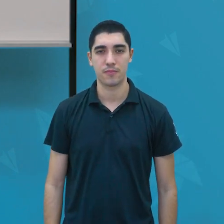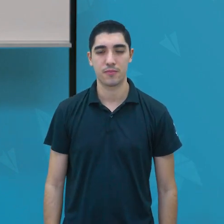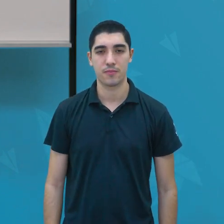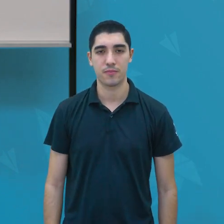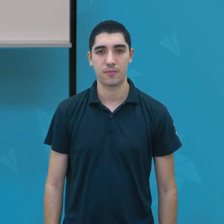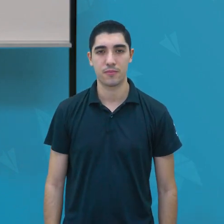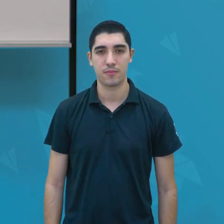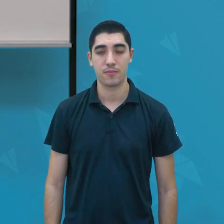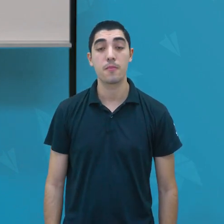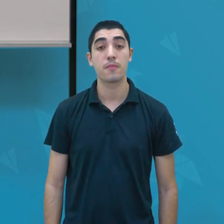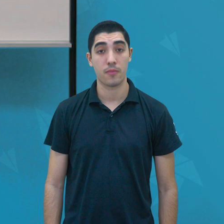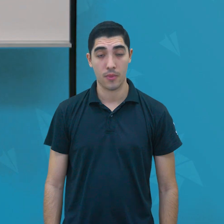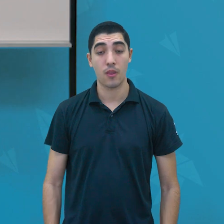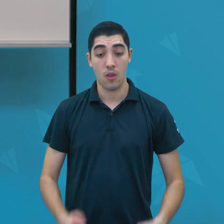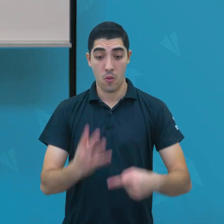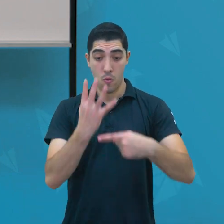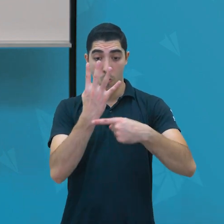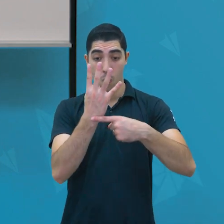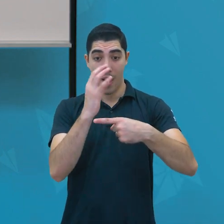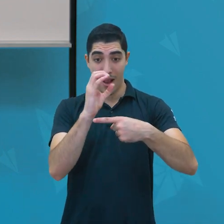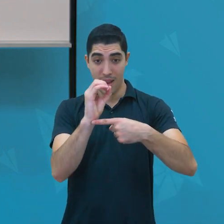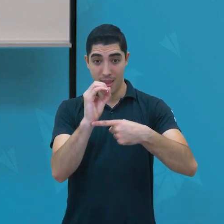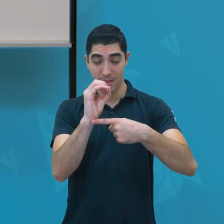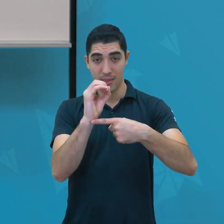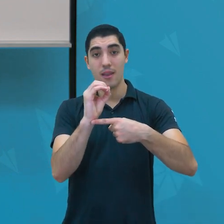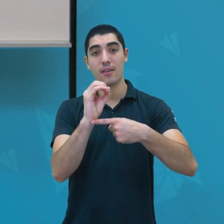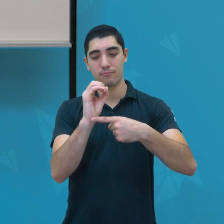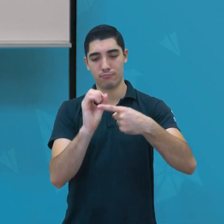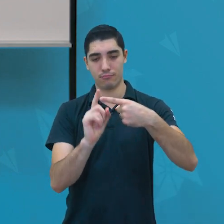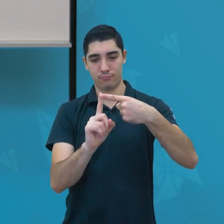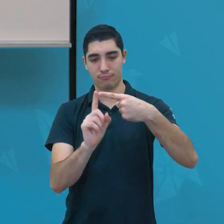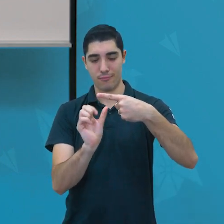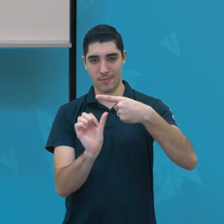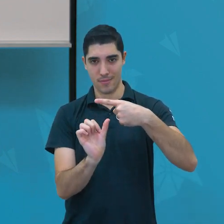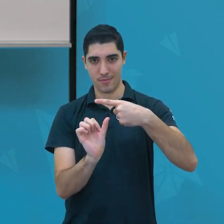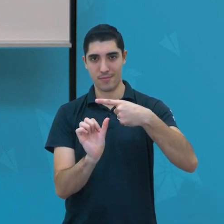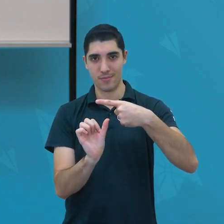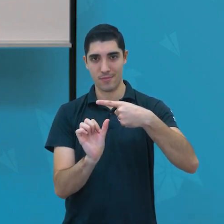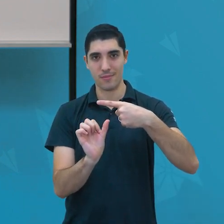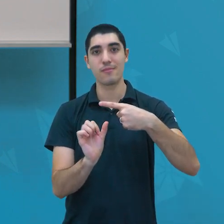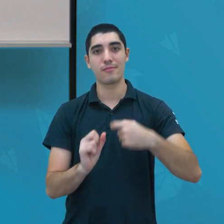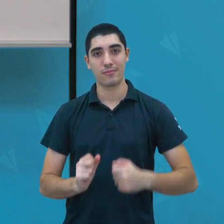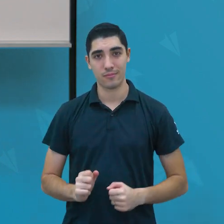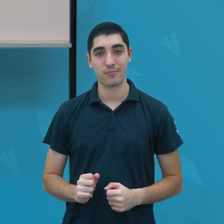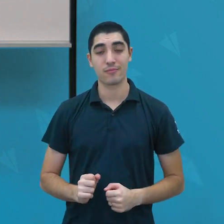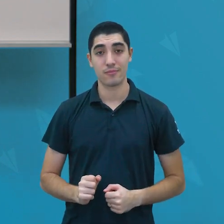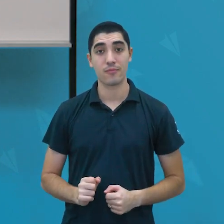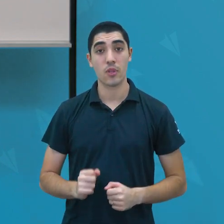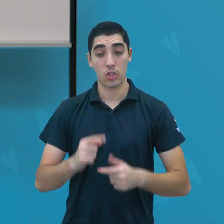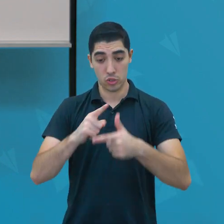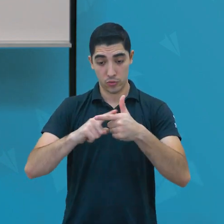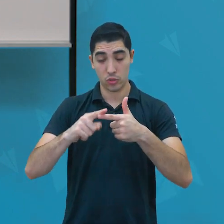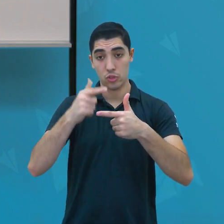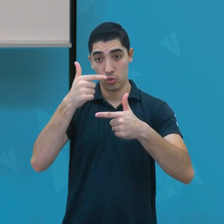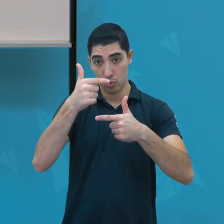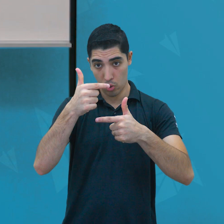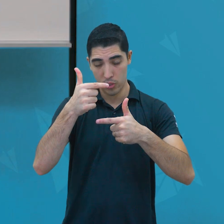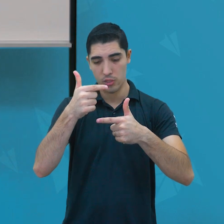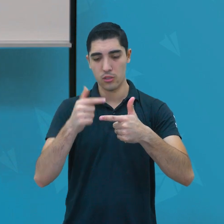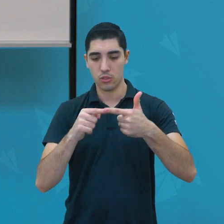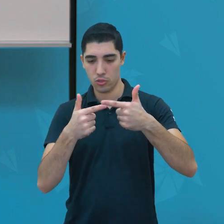40/16. 40/16. Dividindo por 2 aqui eu tenho